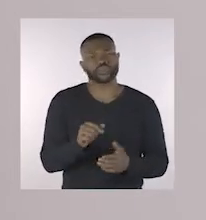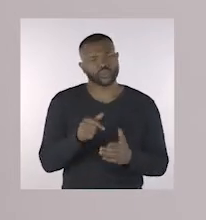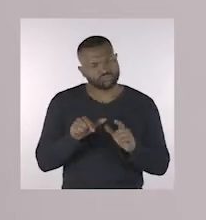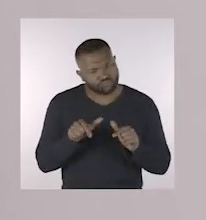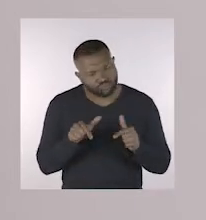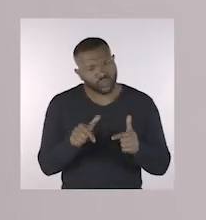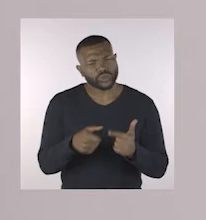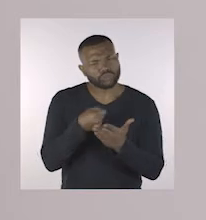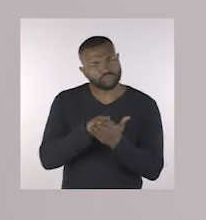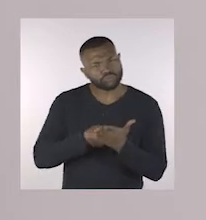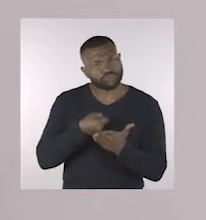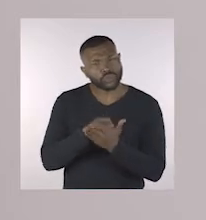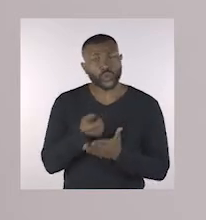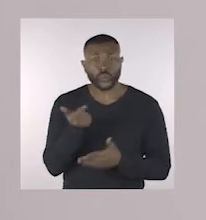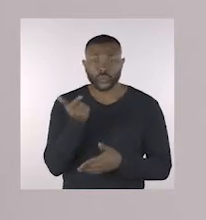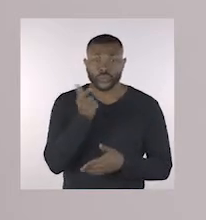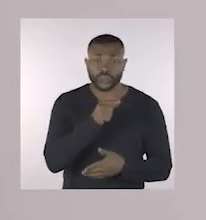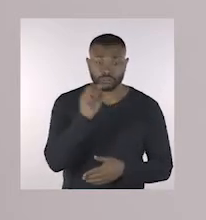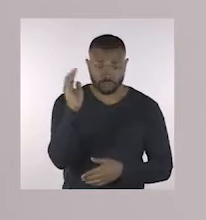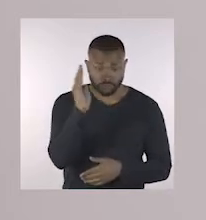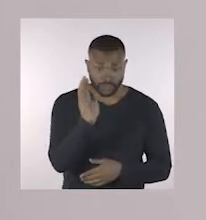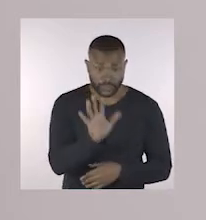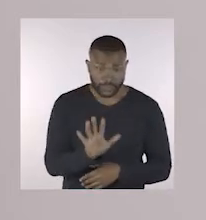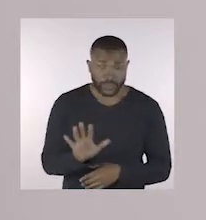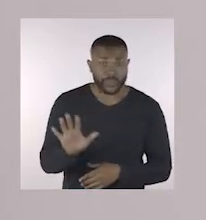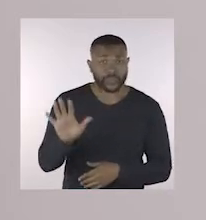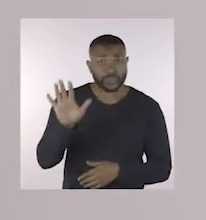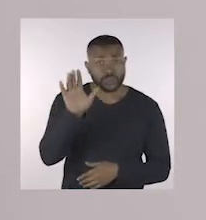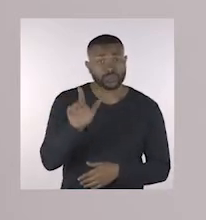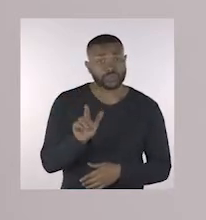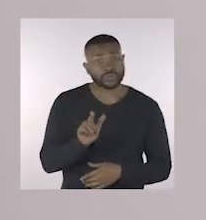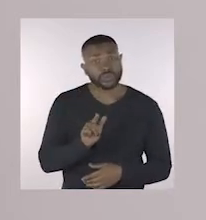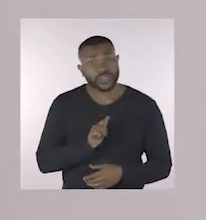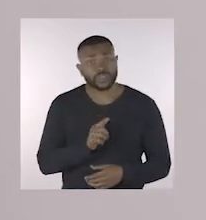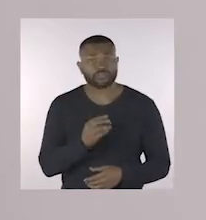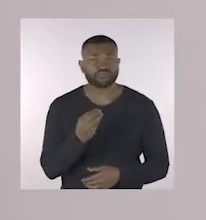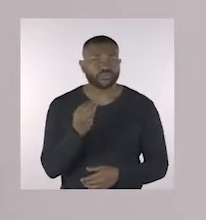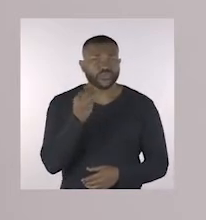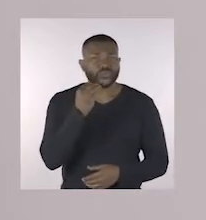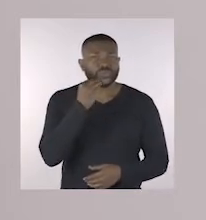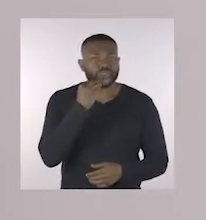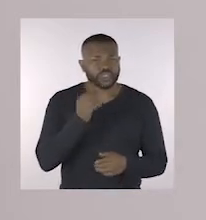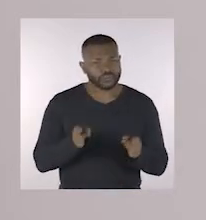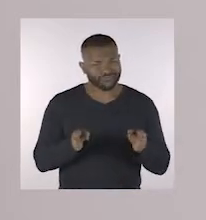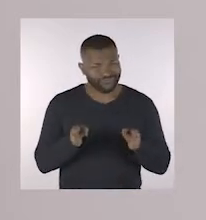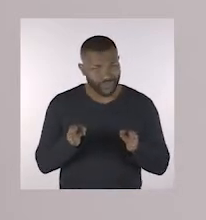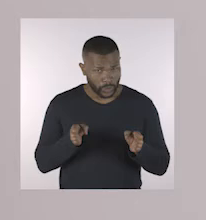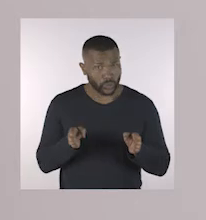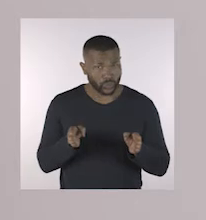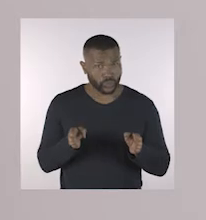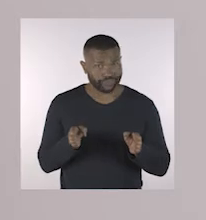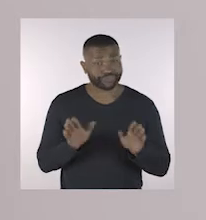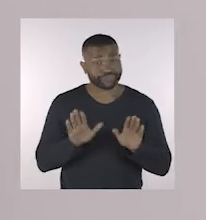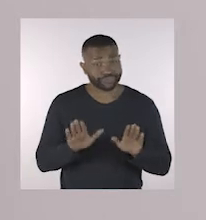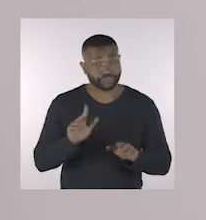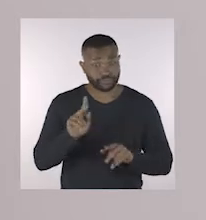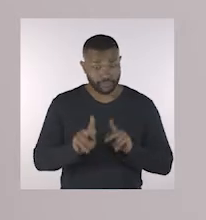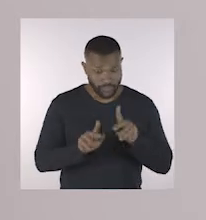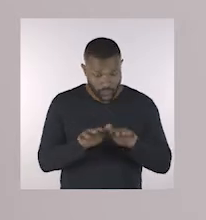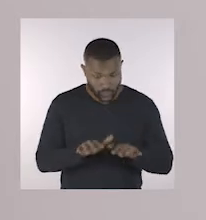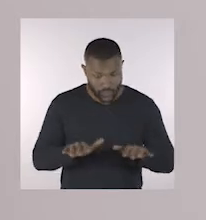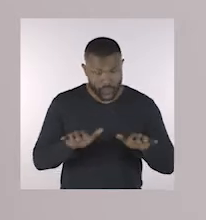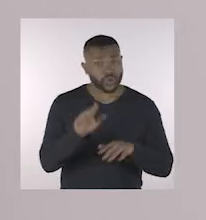e dessa luta nós conseguimos fazer com que o Brasil pelo menos tivesse as condições de passar esse período